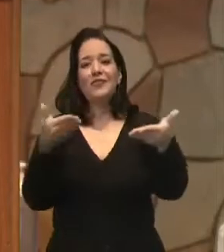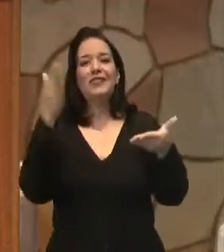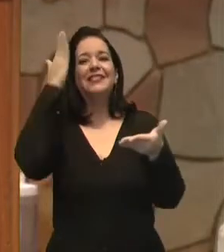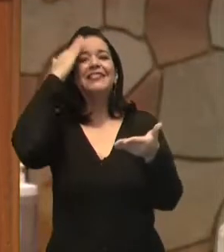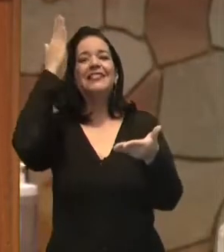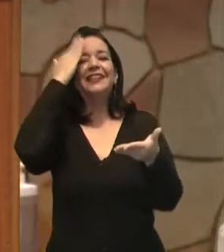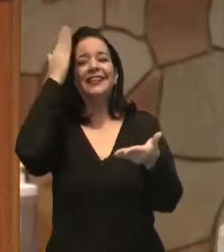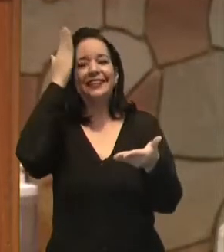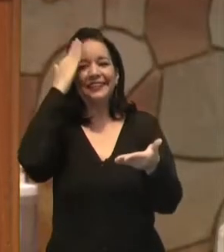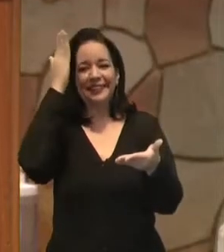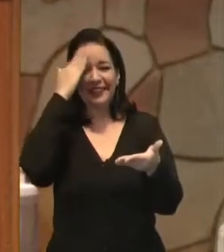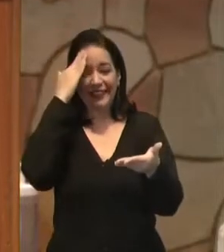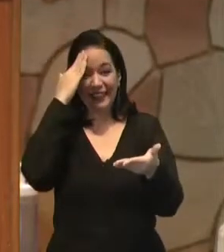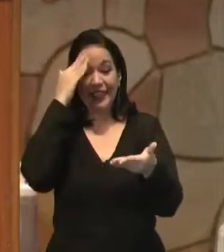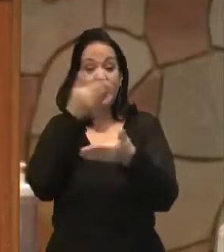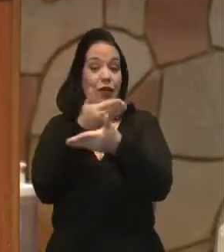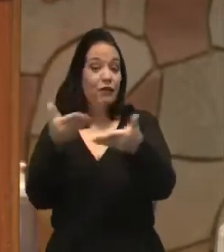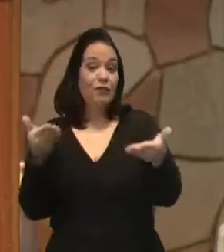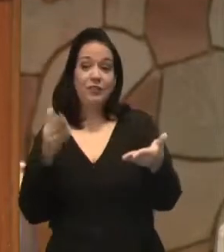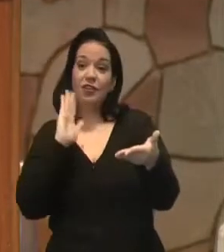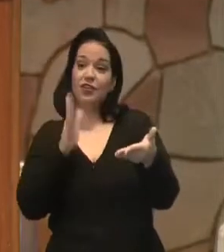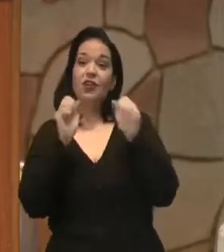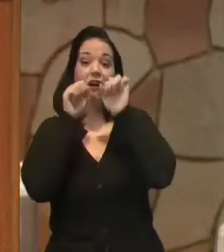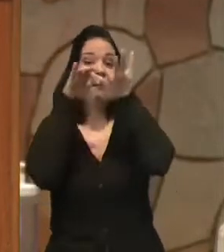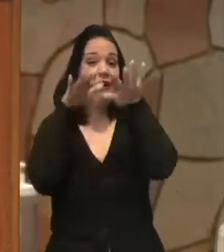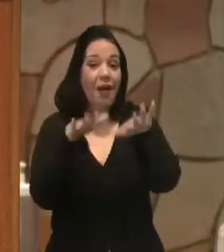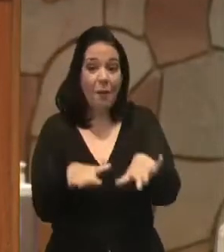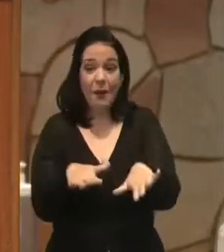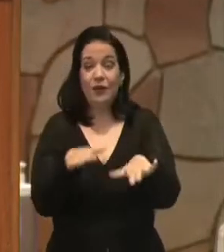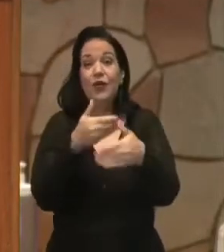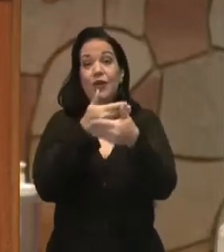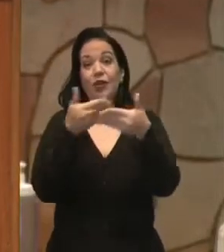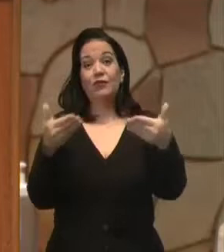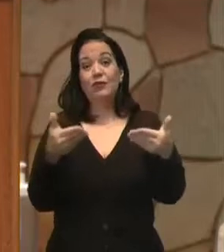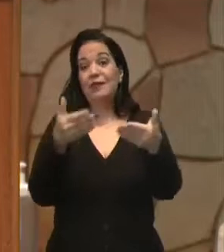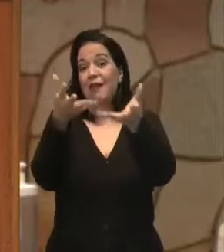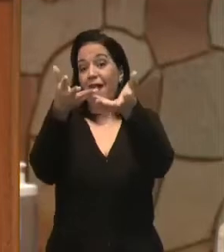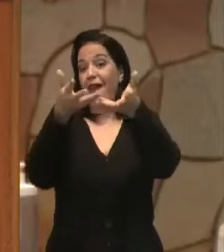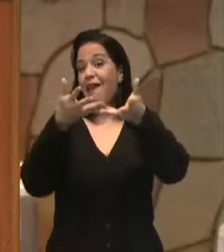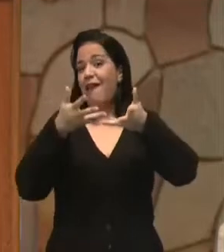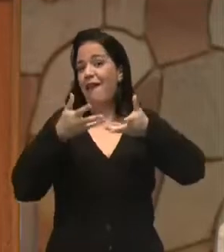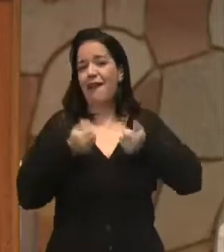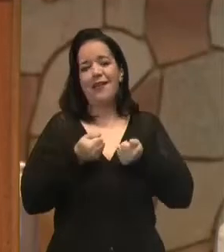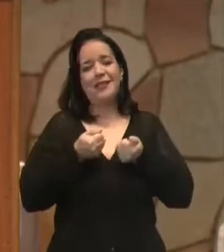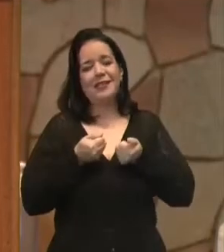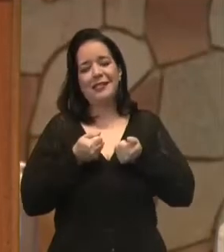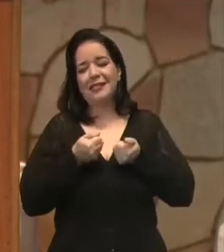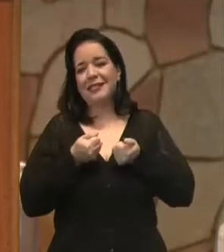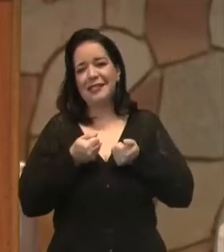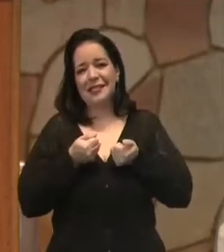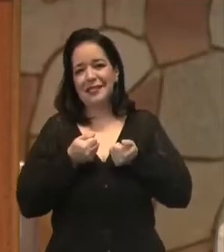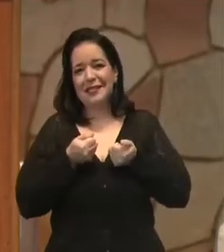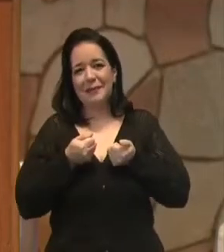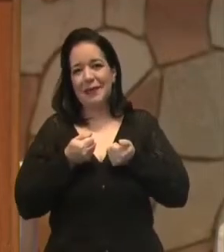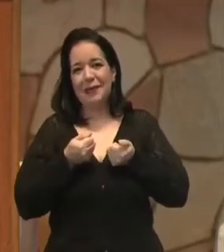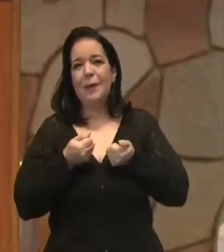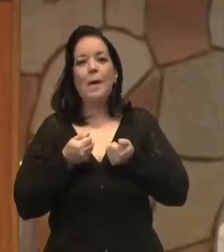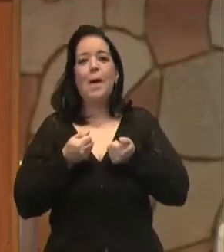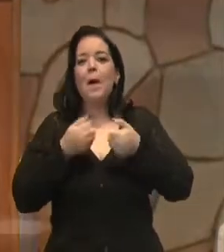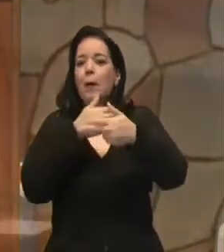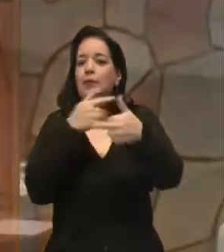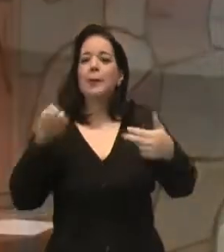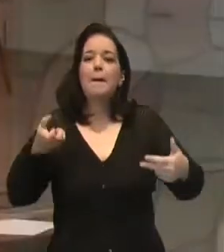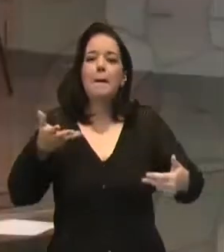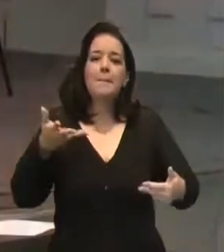sua herança nos santos, e qual a suprema grandeza do seu poder para com os que cremos, segundo a eficácia